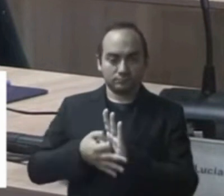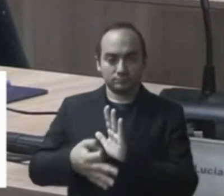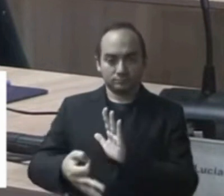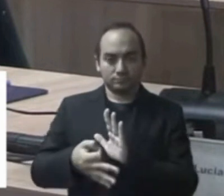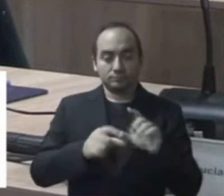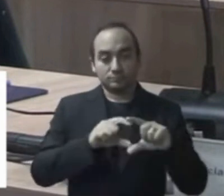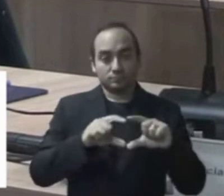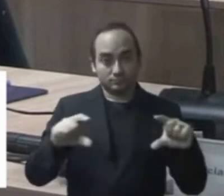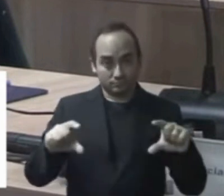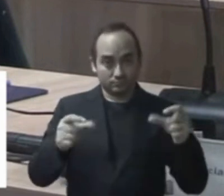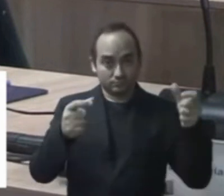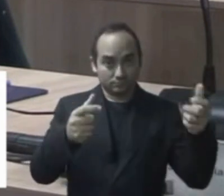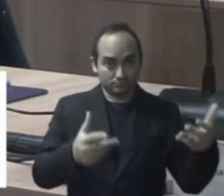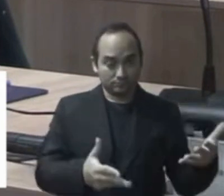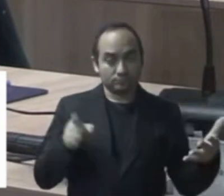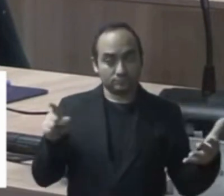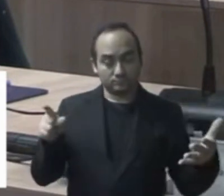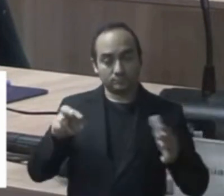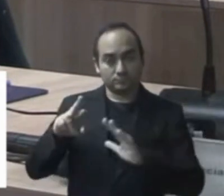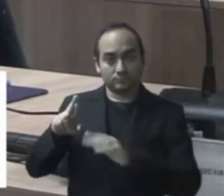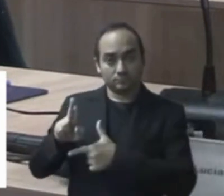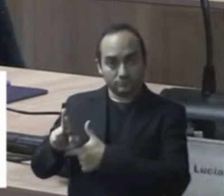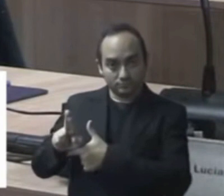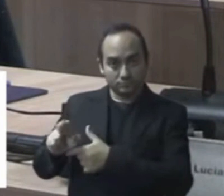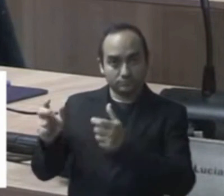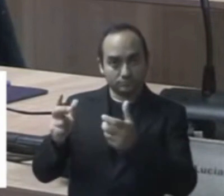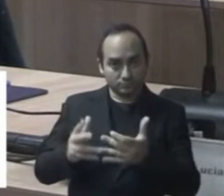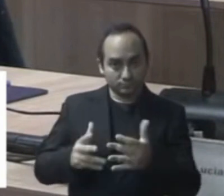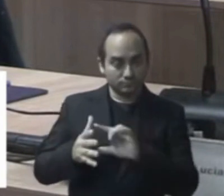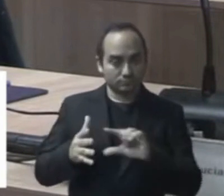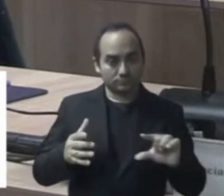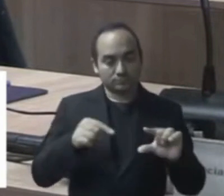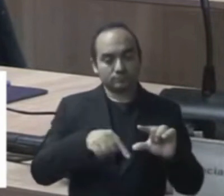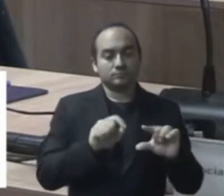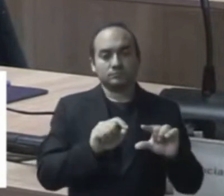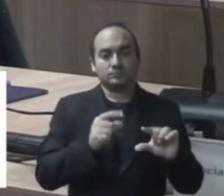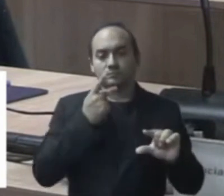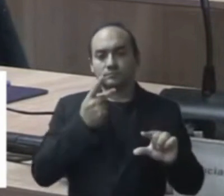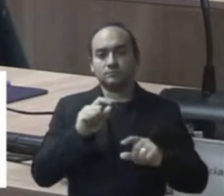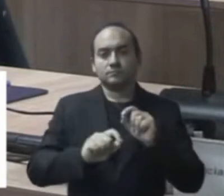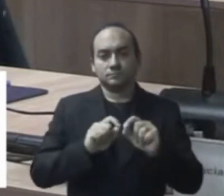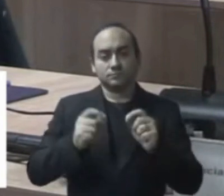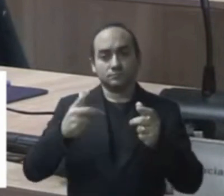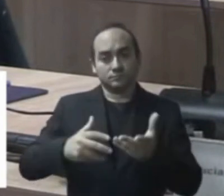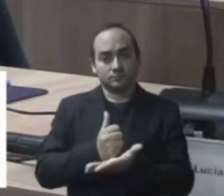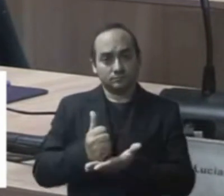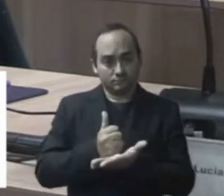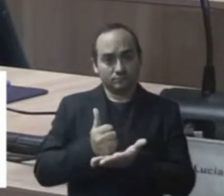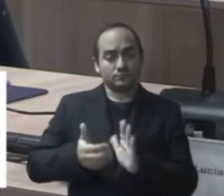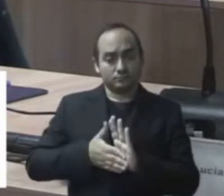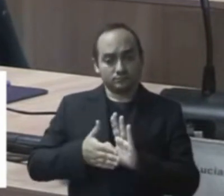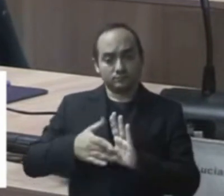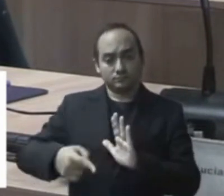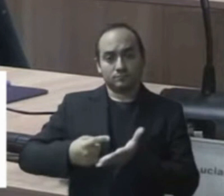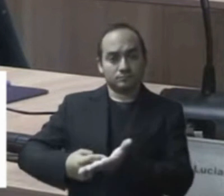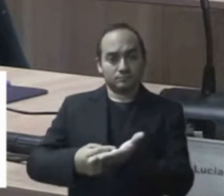trecho trazido pelo eminente procurador eleitoral. O caso citado e utilizado para fundamentar uma parte do acordo